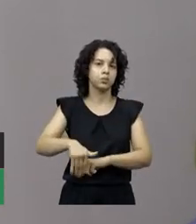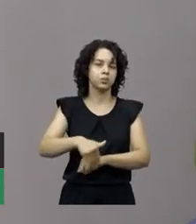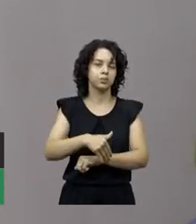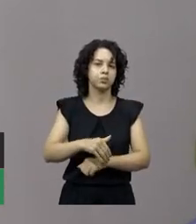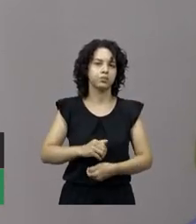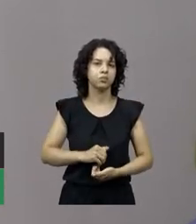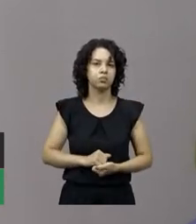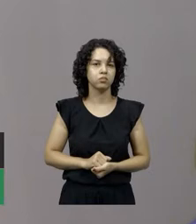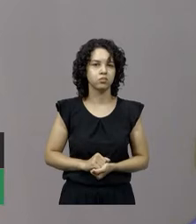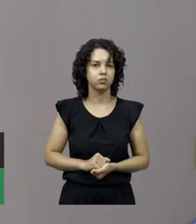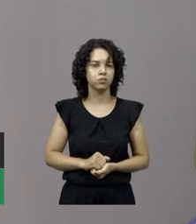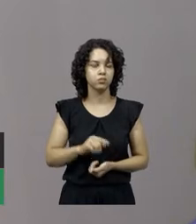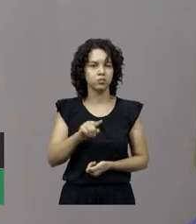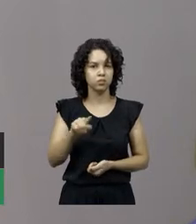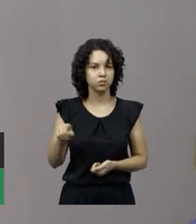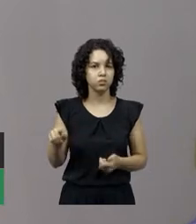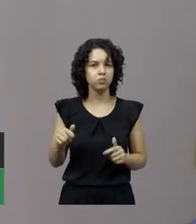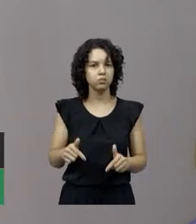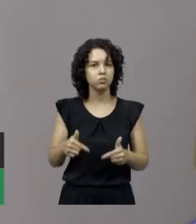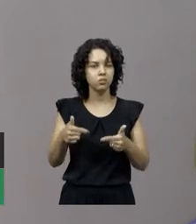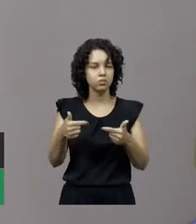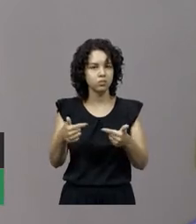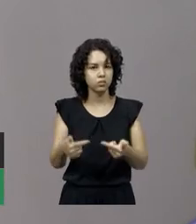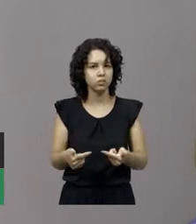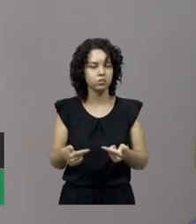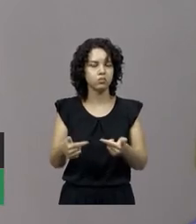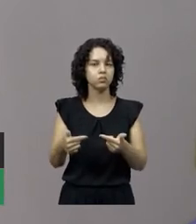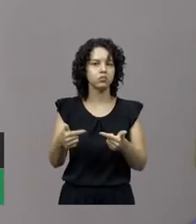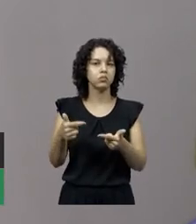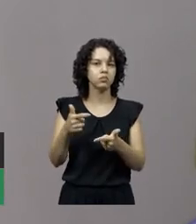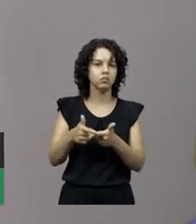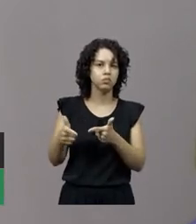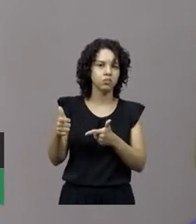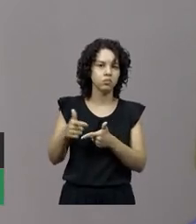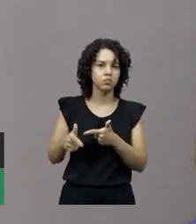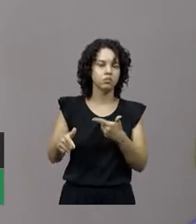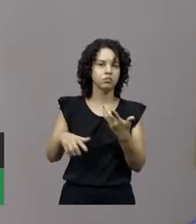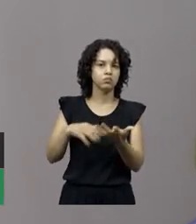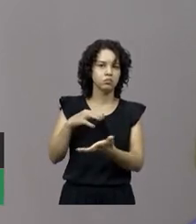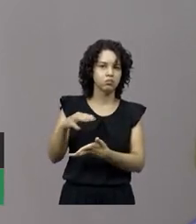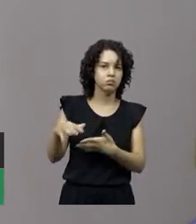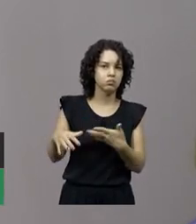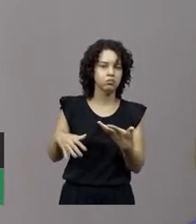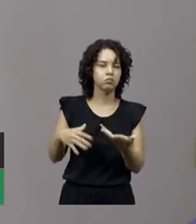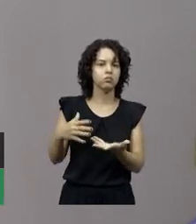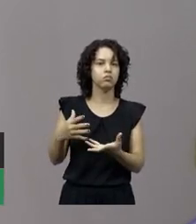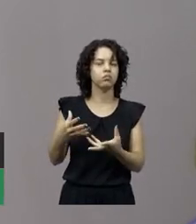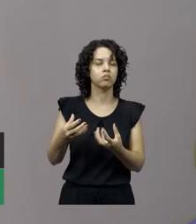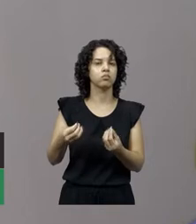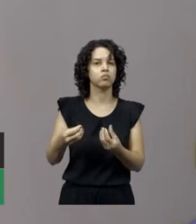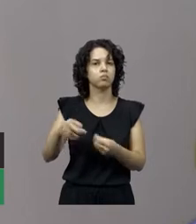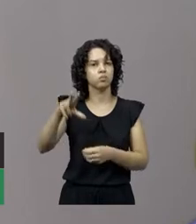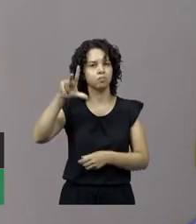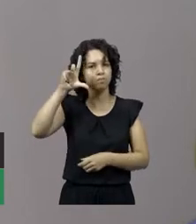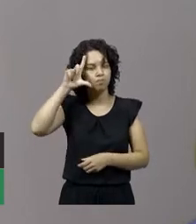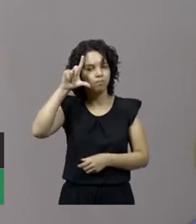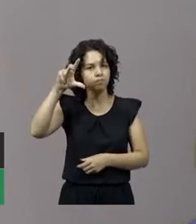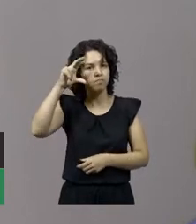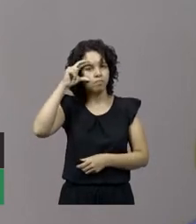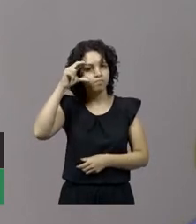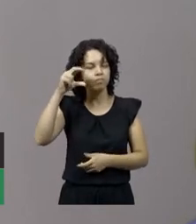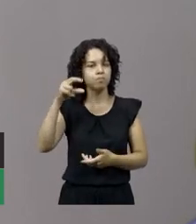que são aqueles que enfrentam as confusões que tem na Maria da Penha, que o sujeito chega lá para proteger a